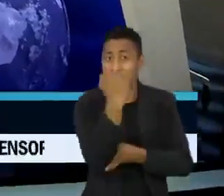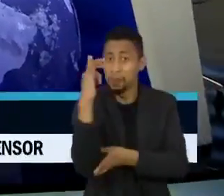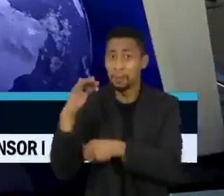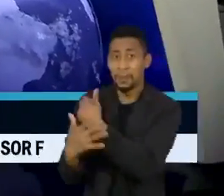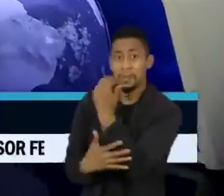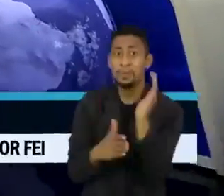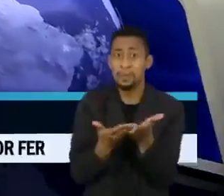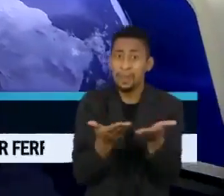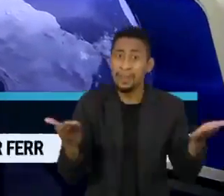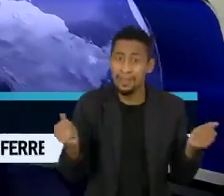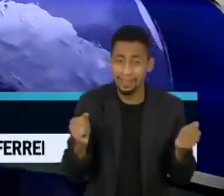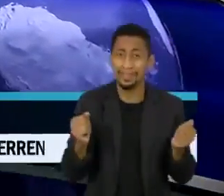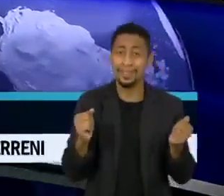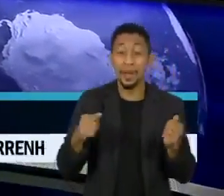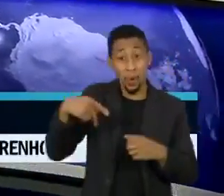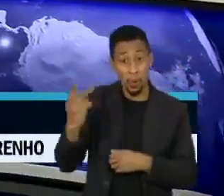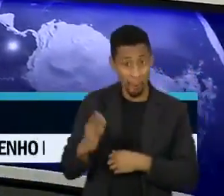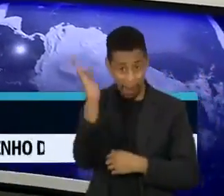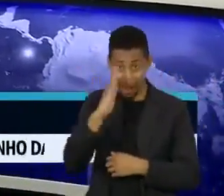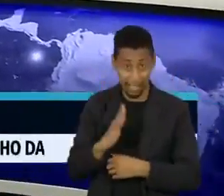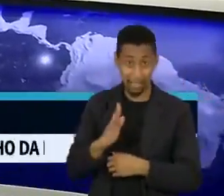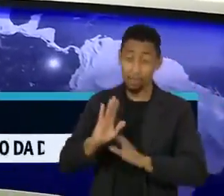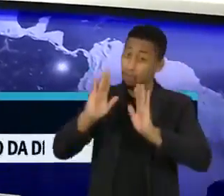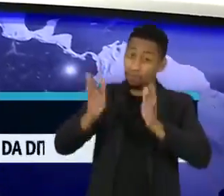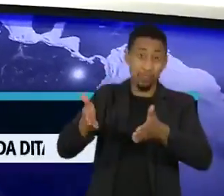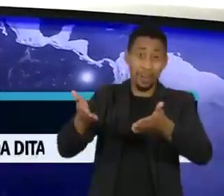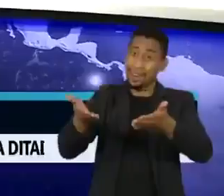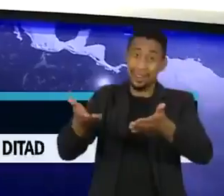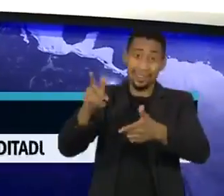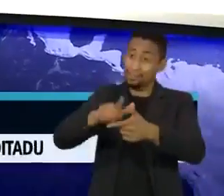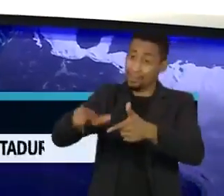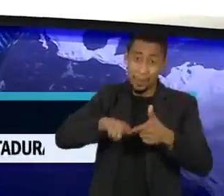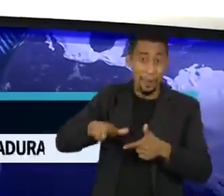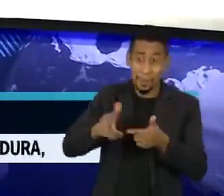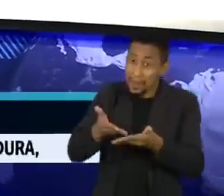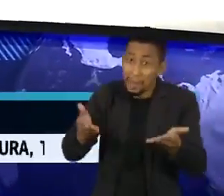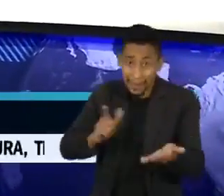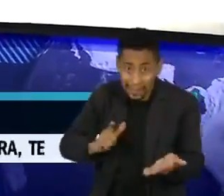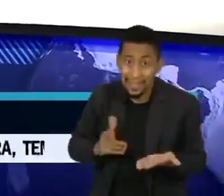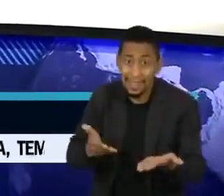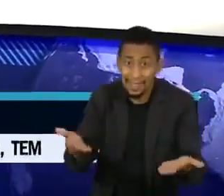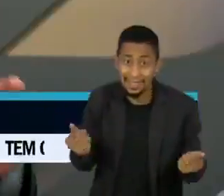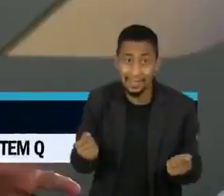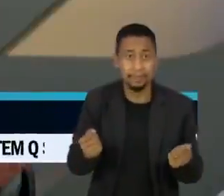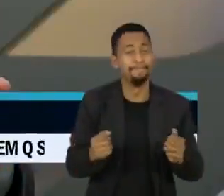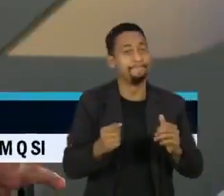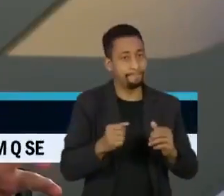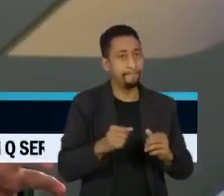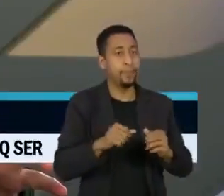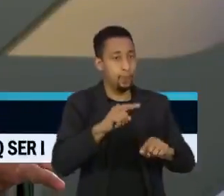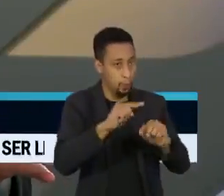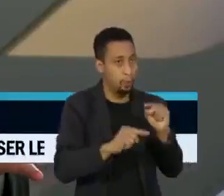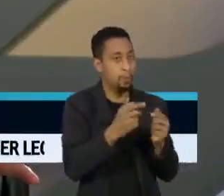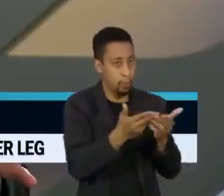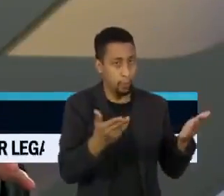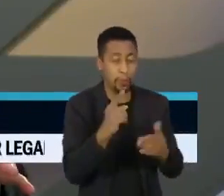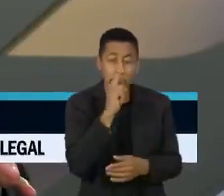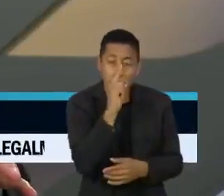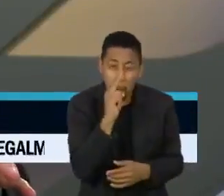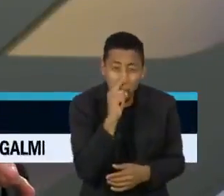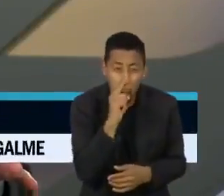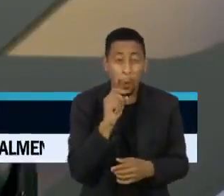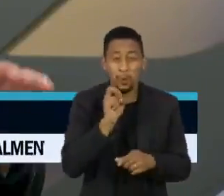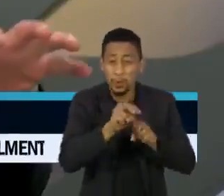ambiente nos filmes já é queimado com isso então esses produtos todos são muito agressivos por meio ambiente